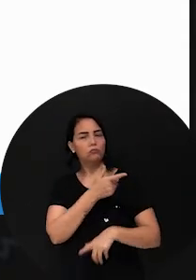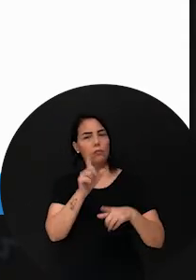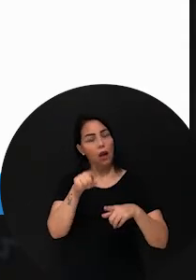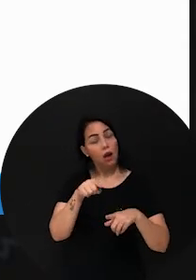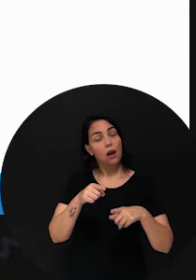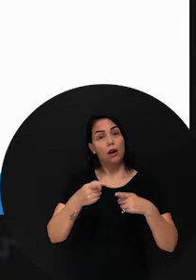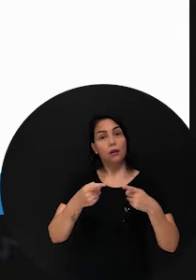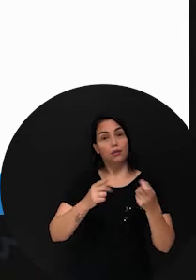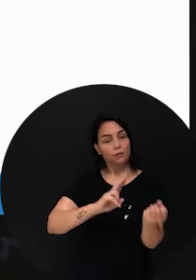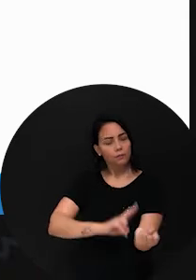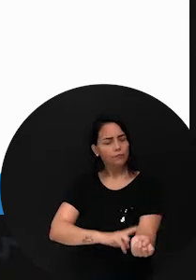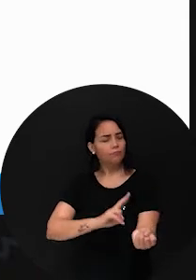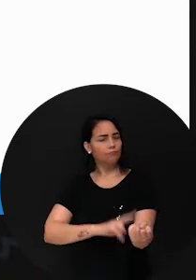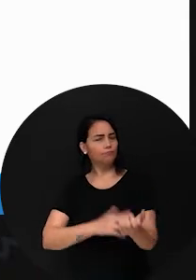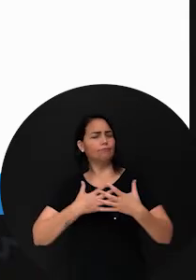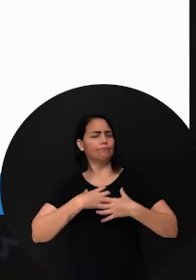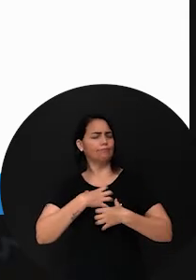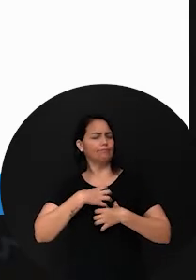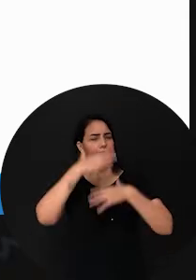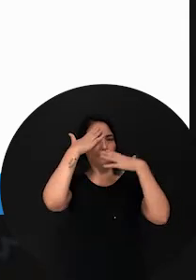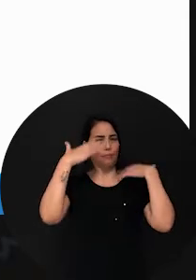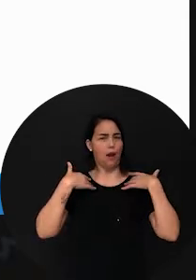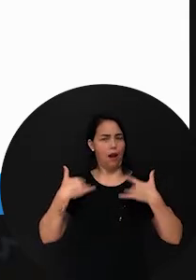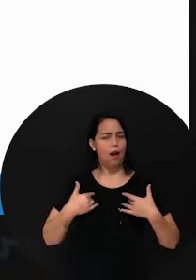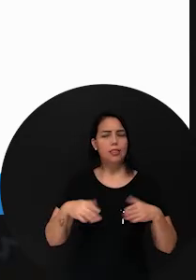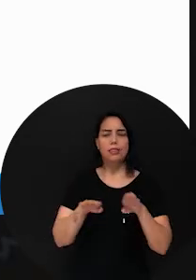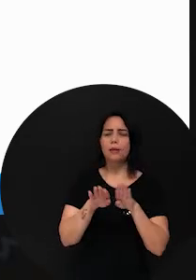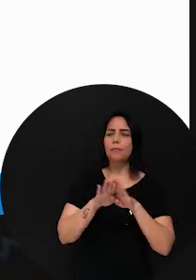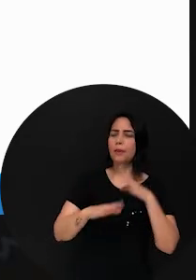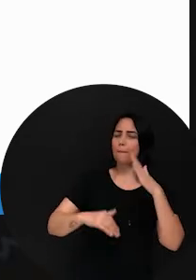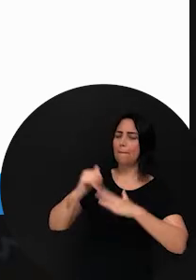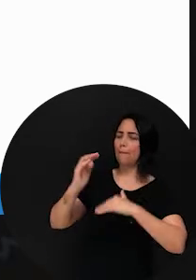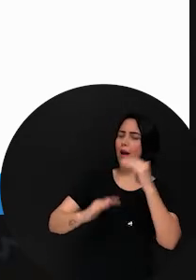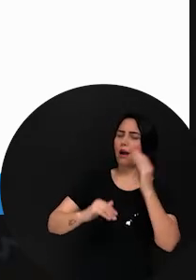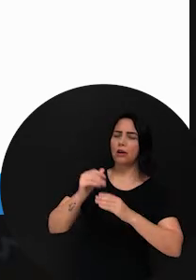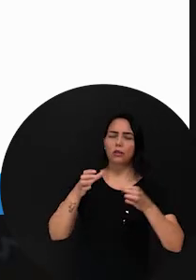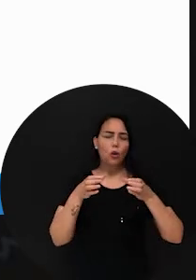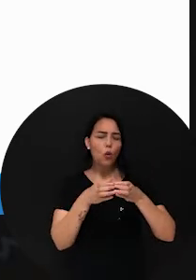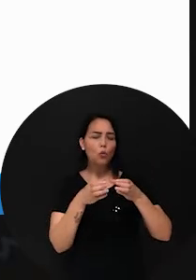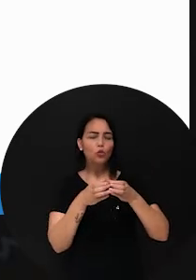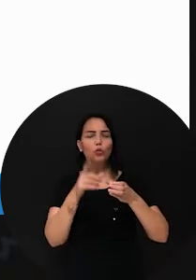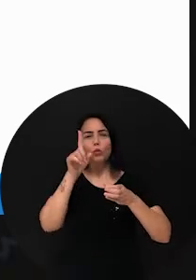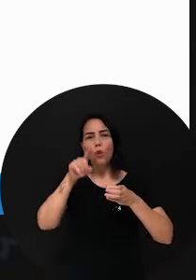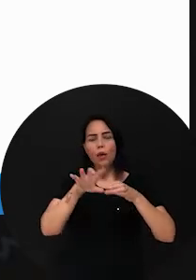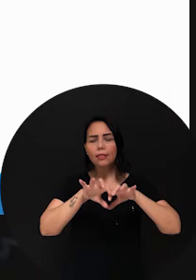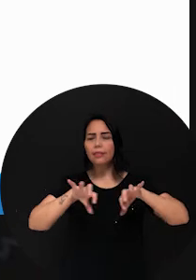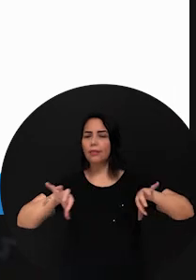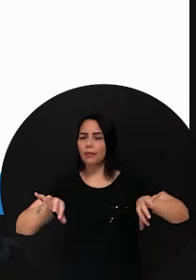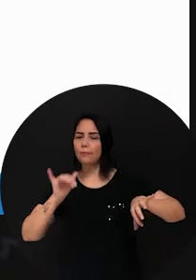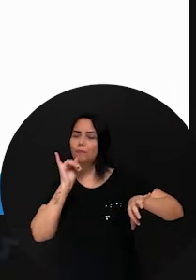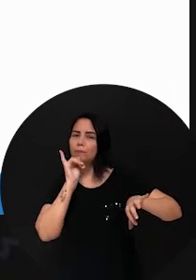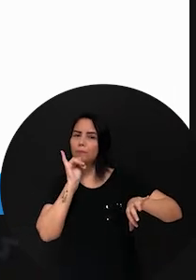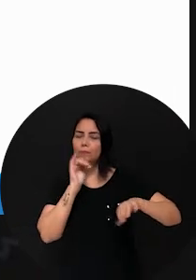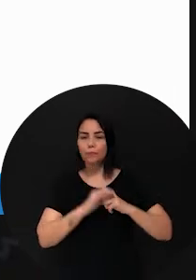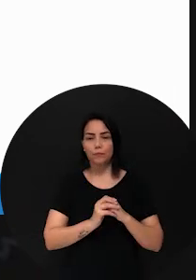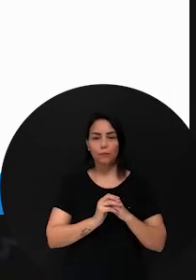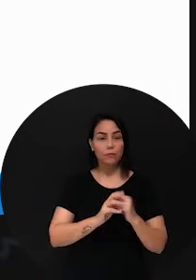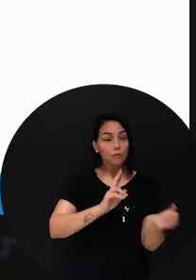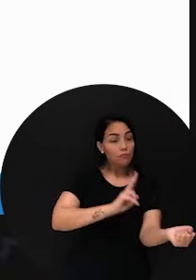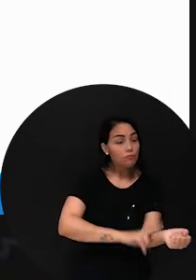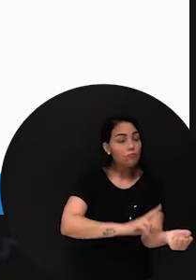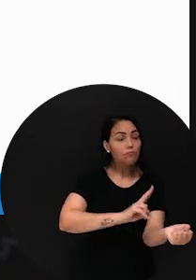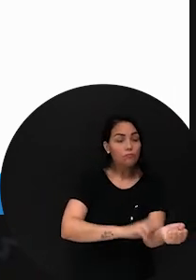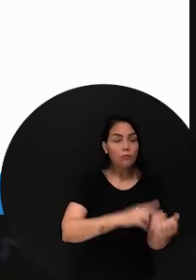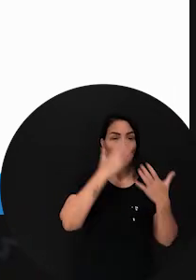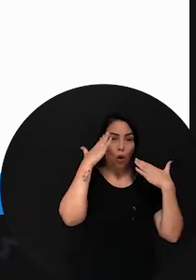Percussão corporal e prática de conjunto, elas têm uma certa divisão aqui. A percussão corporal, ela é para os alunos